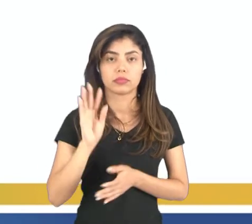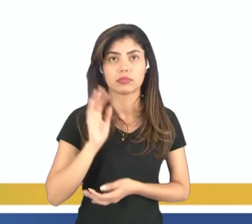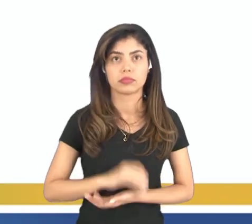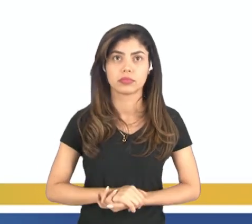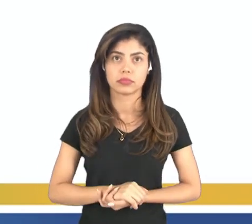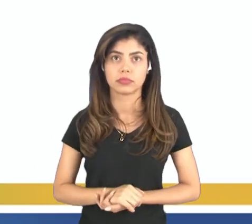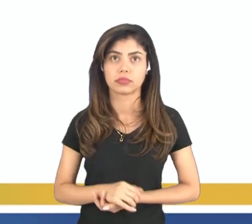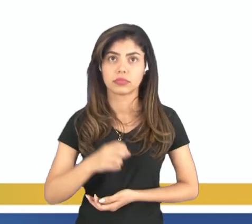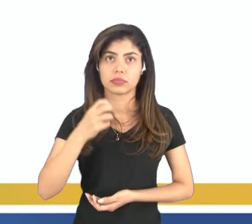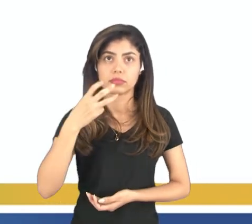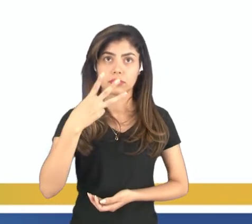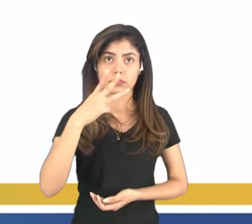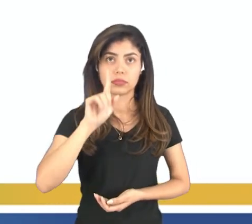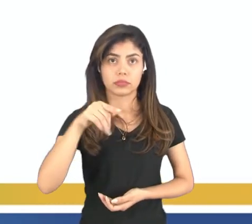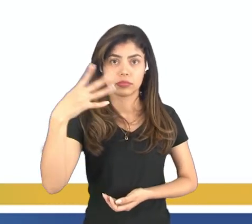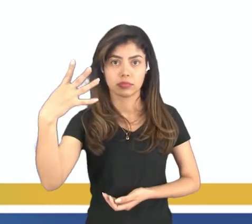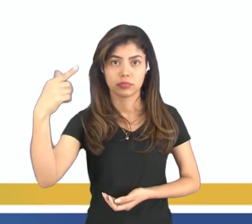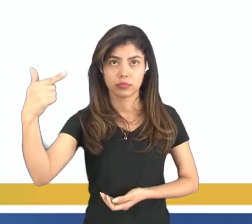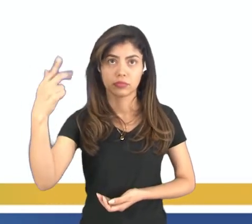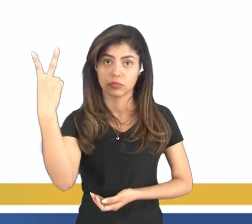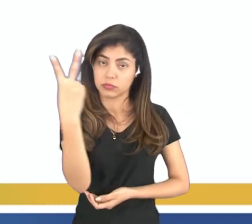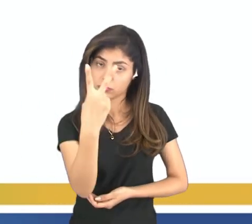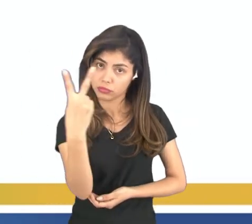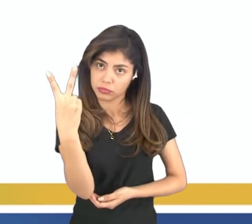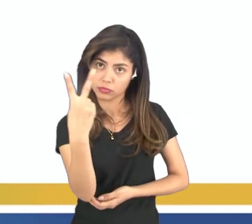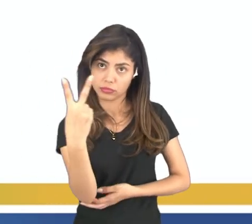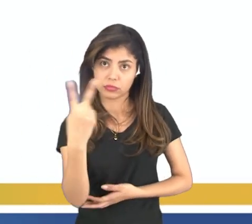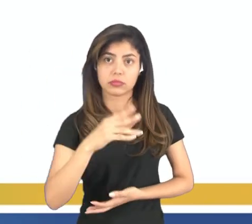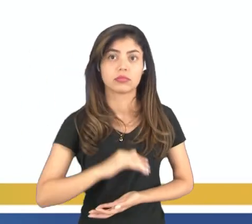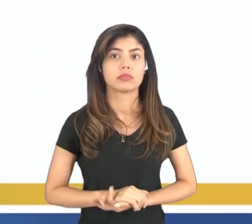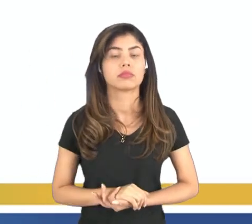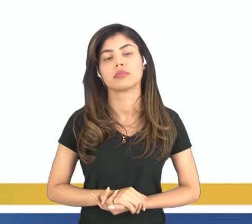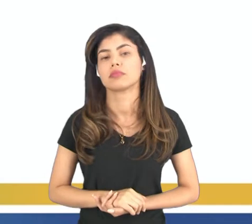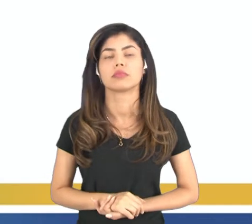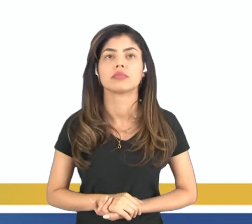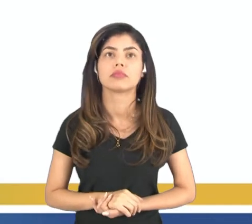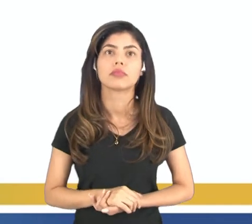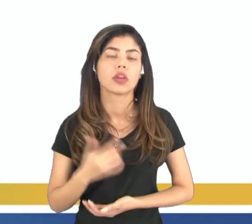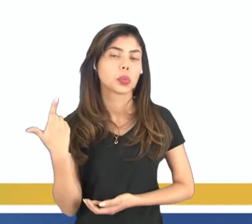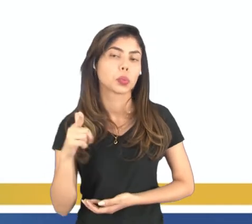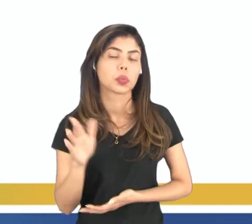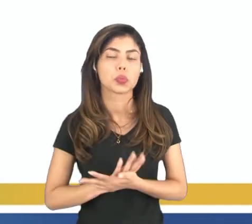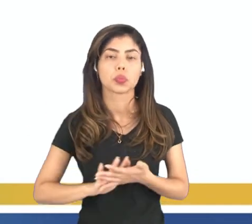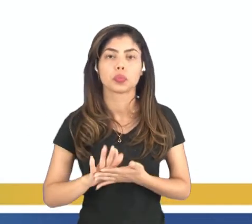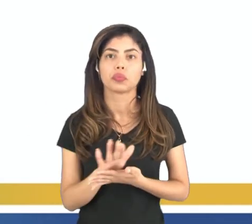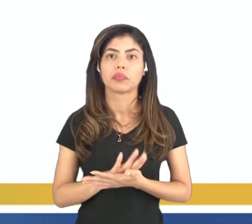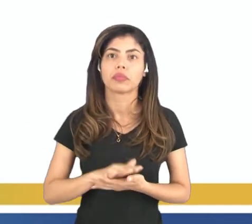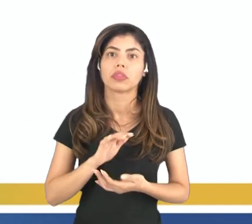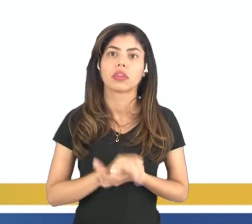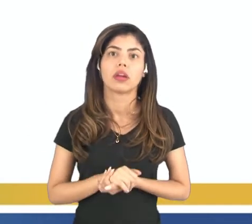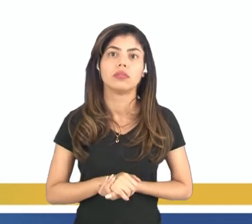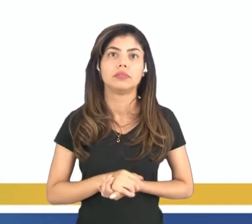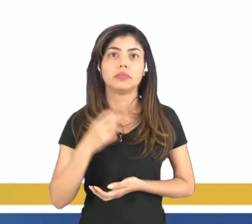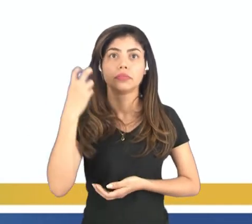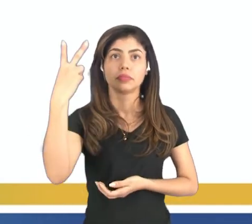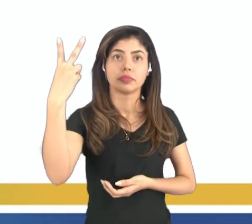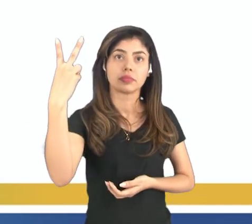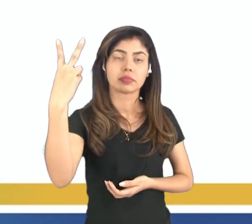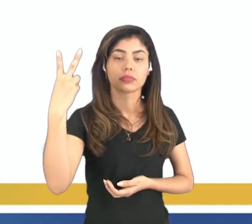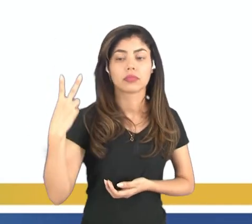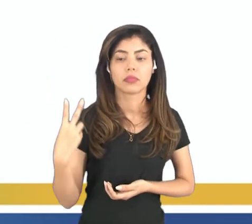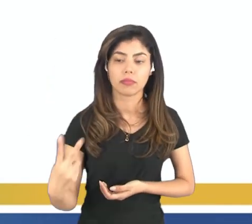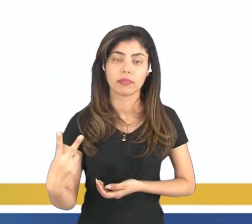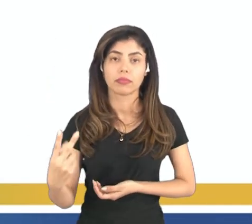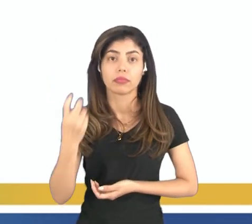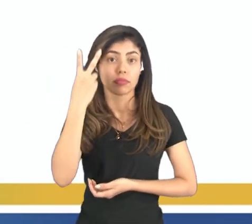certo 3,42 nós temos duas casas decimais 58 não tem nenhuma então duas